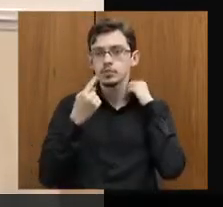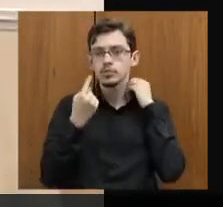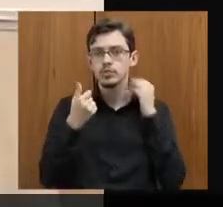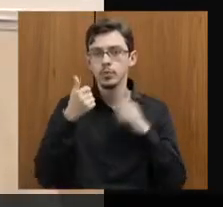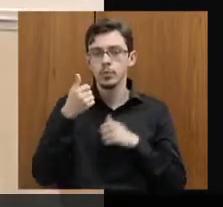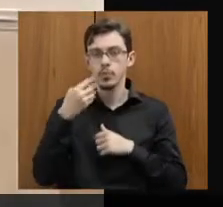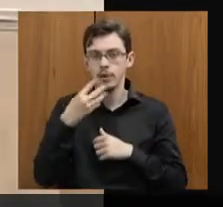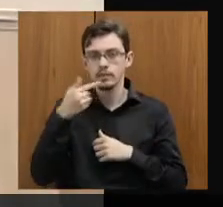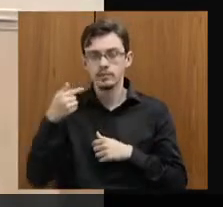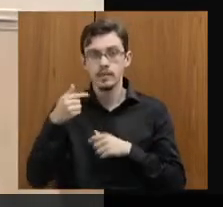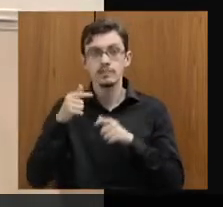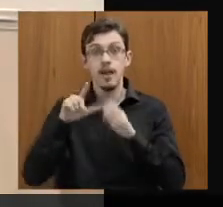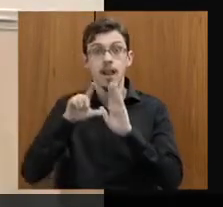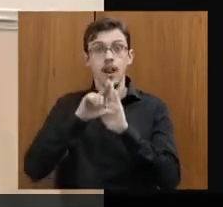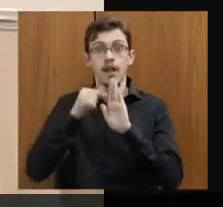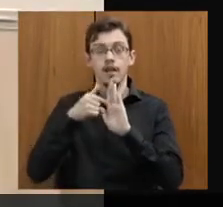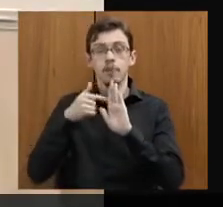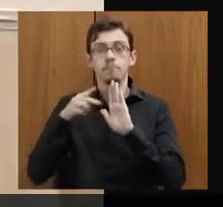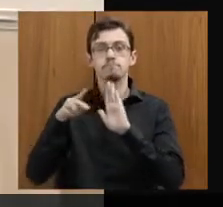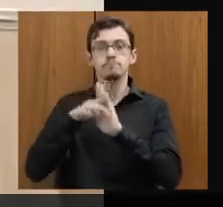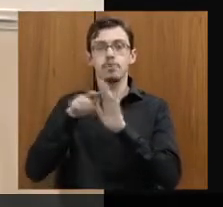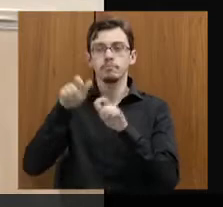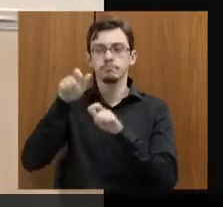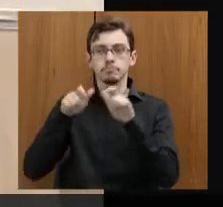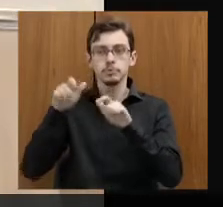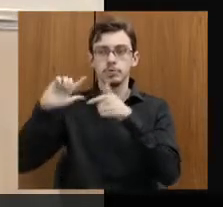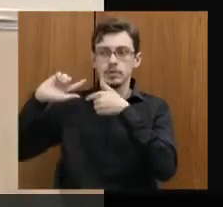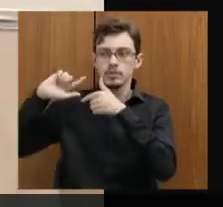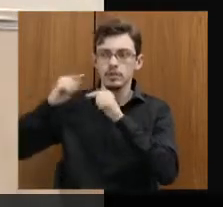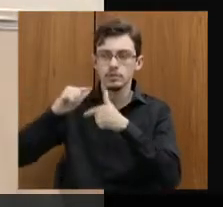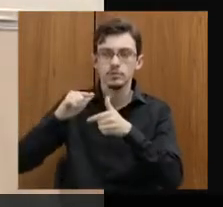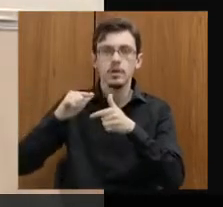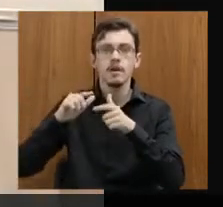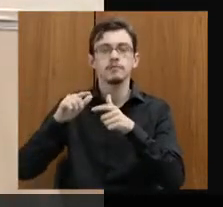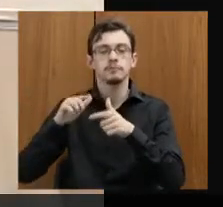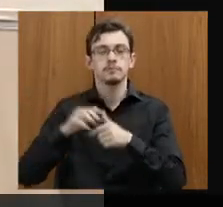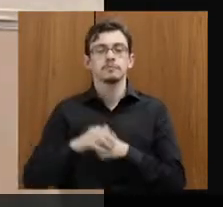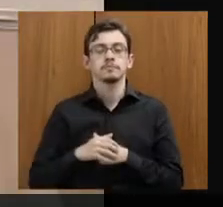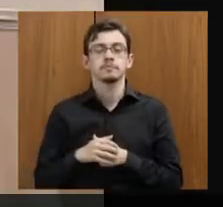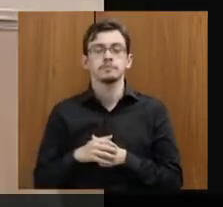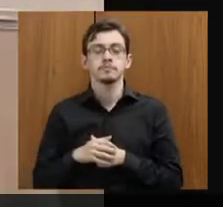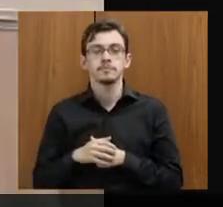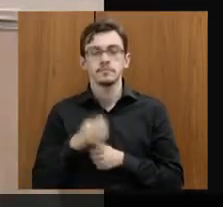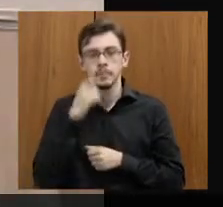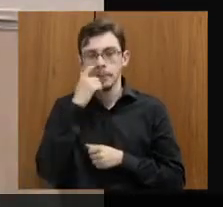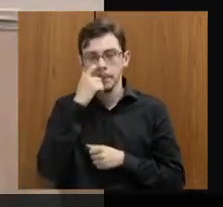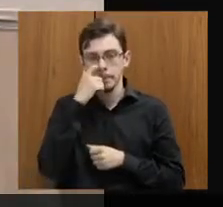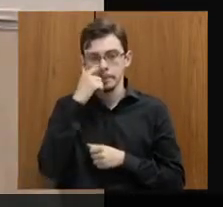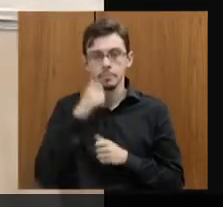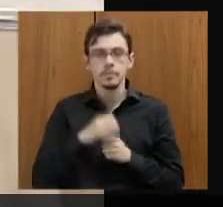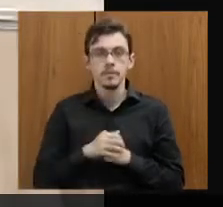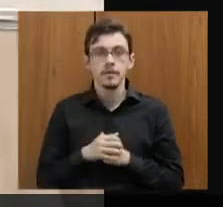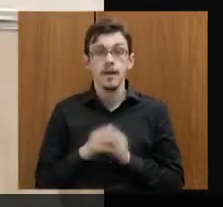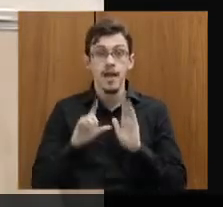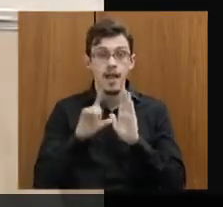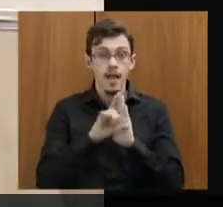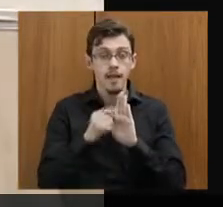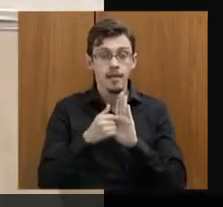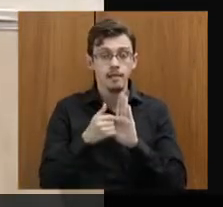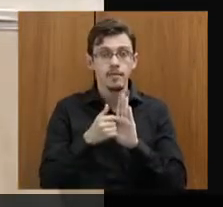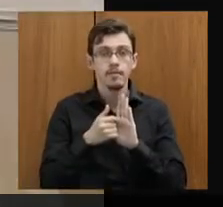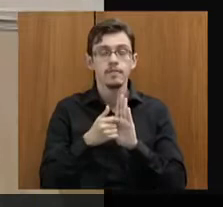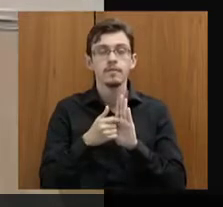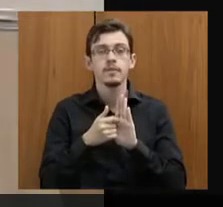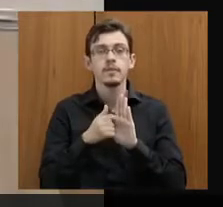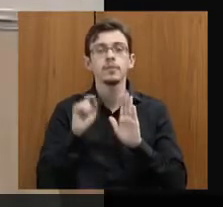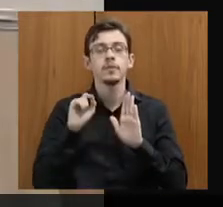estadual de povos e comunidades tradicionais Neves pontos e tal os povos e comunidades tradicionais e que por sua vez é